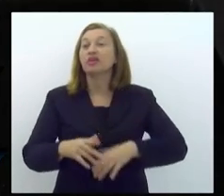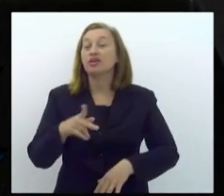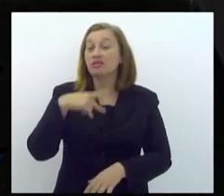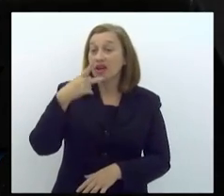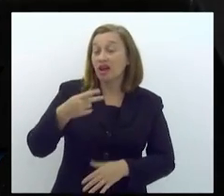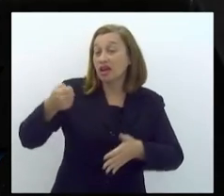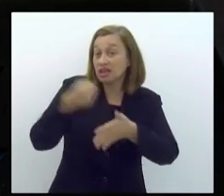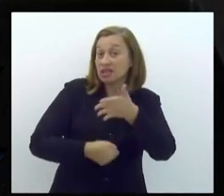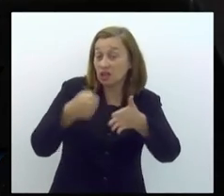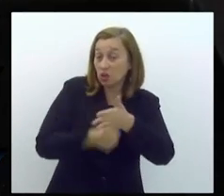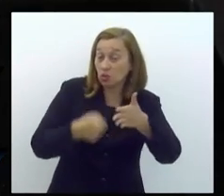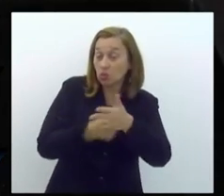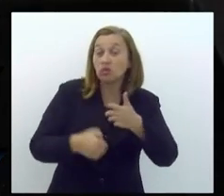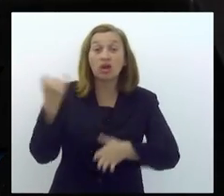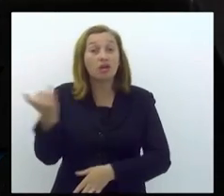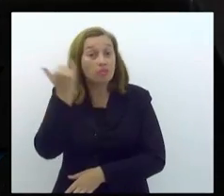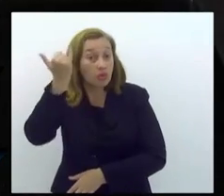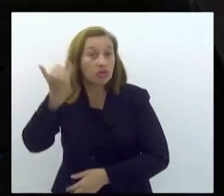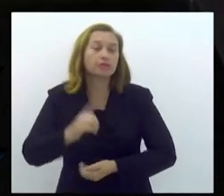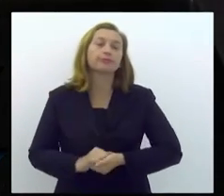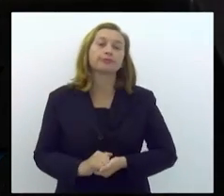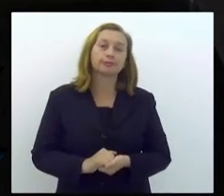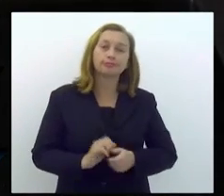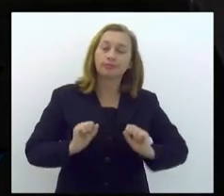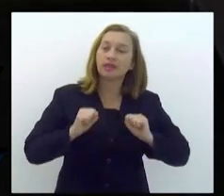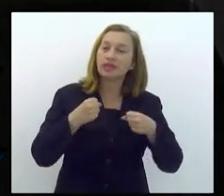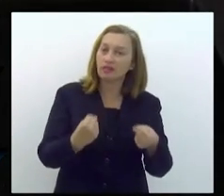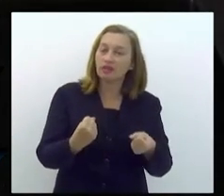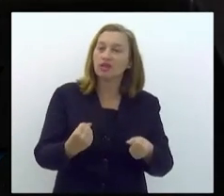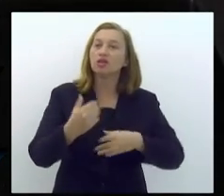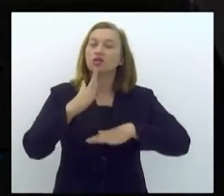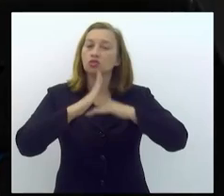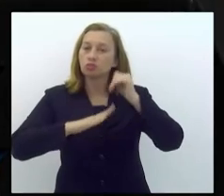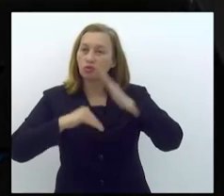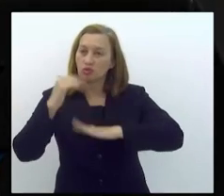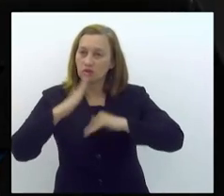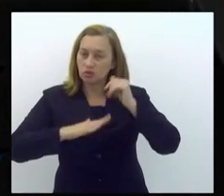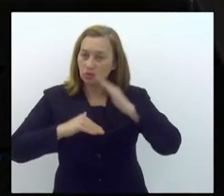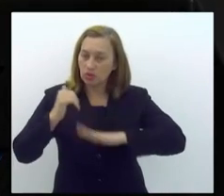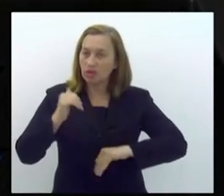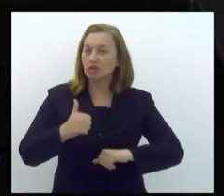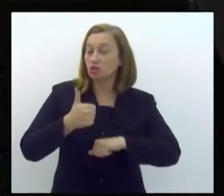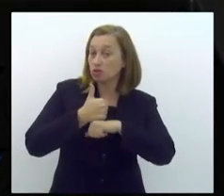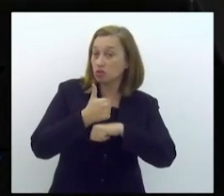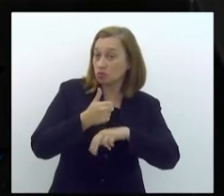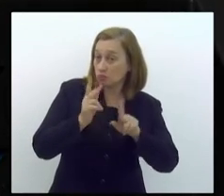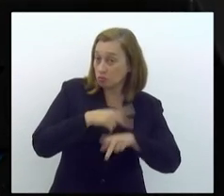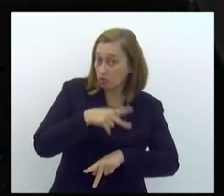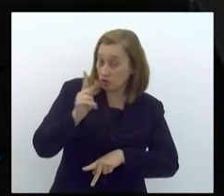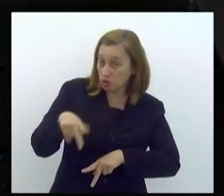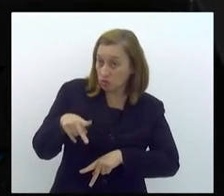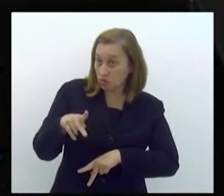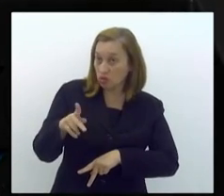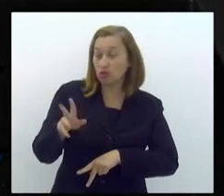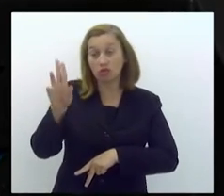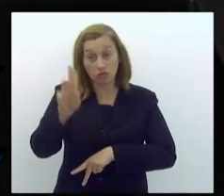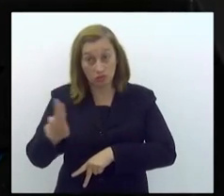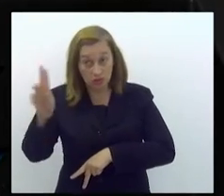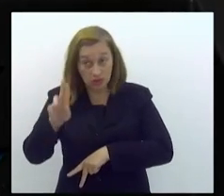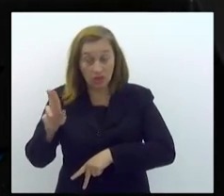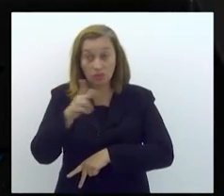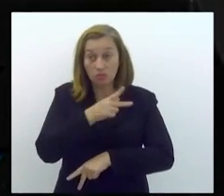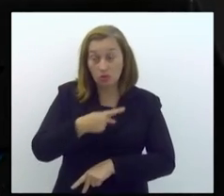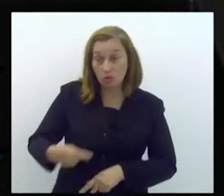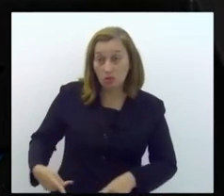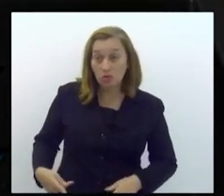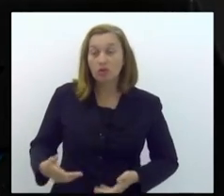luta é uma luta importantíssima na defesa dos profissionais dos professores da nossa universidade pública